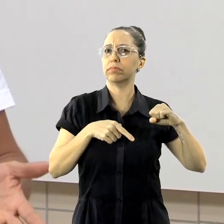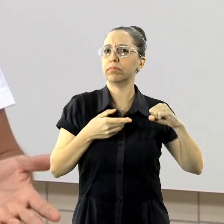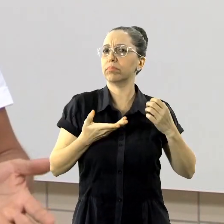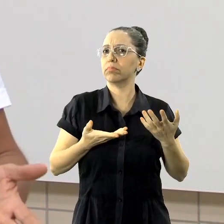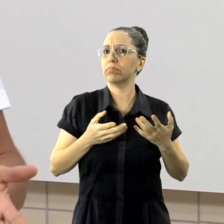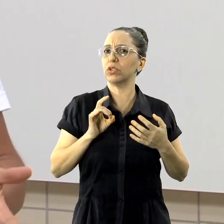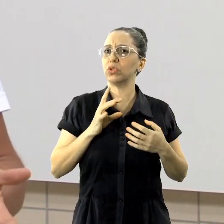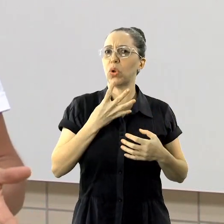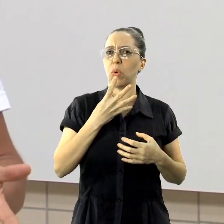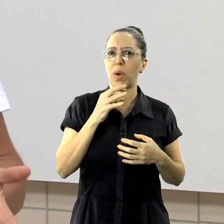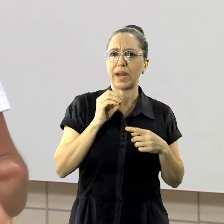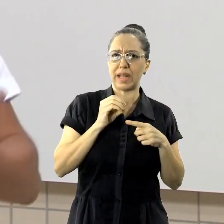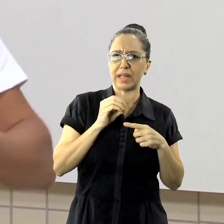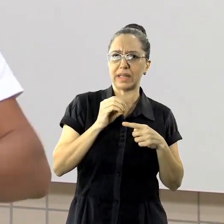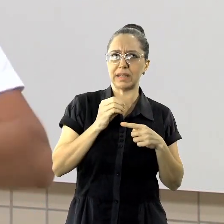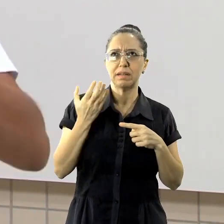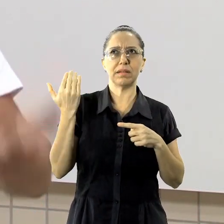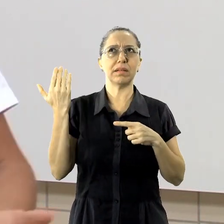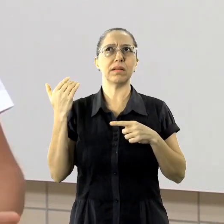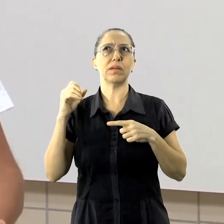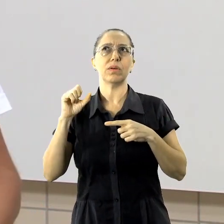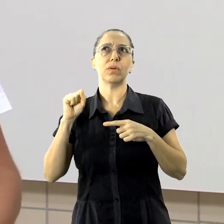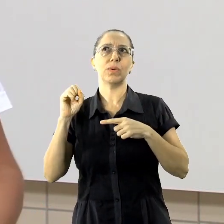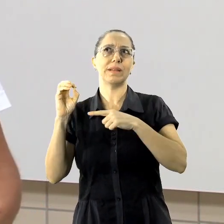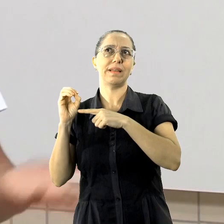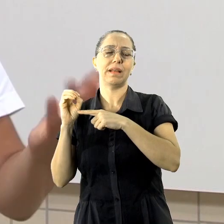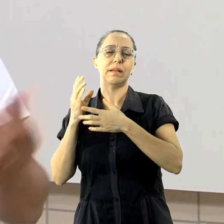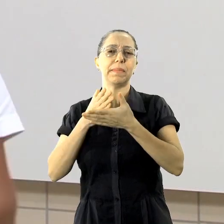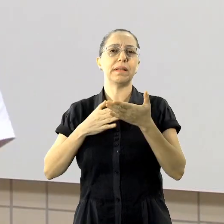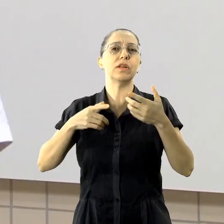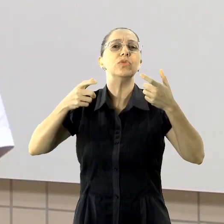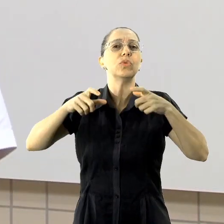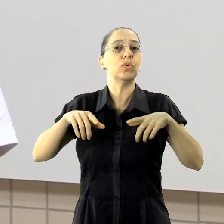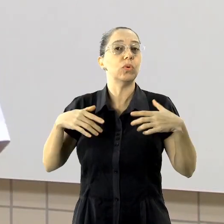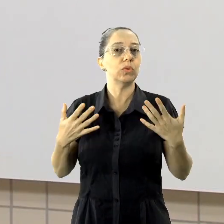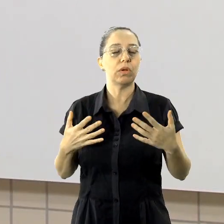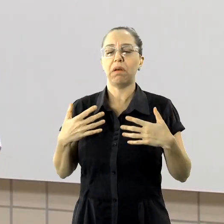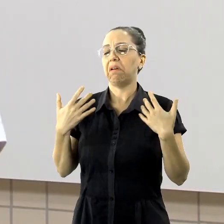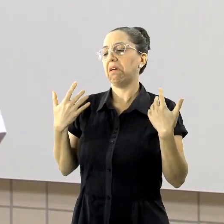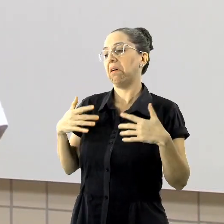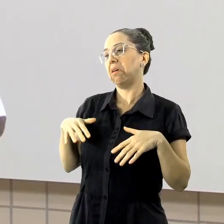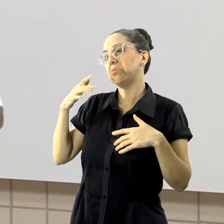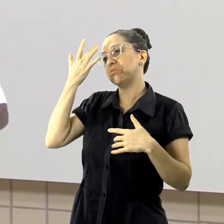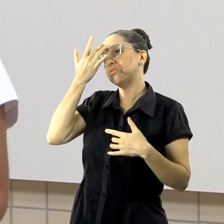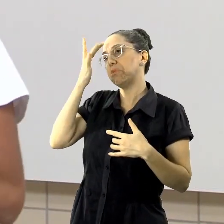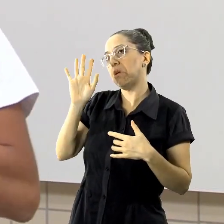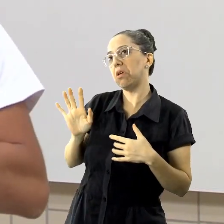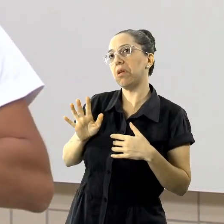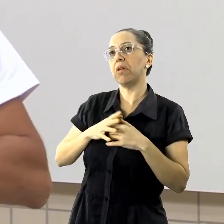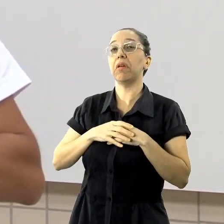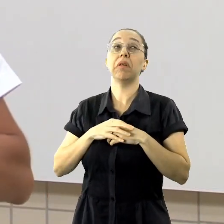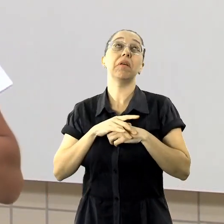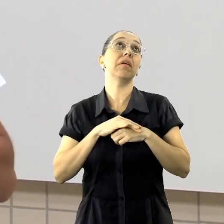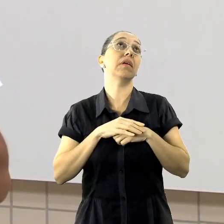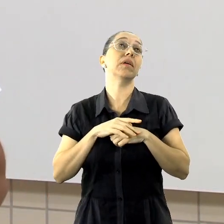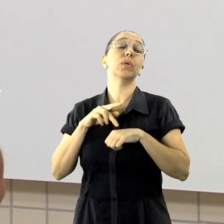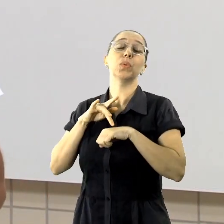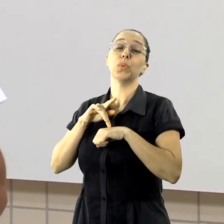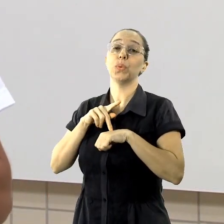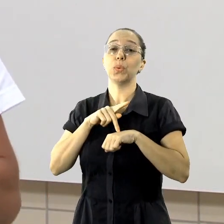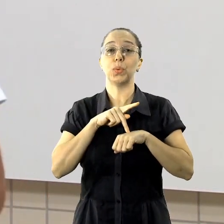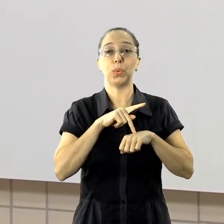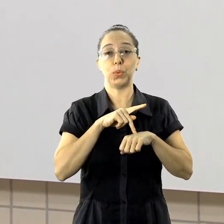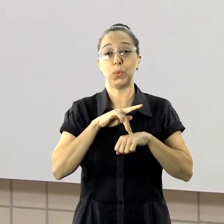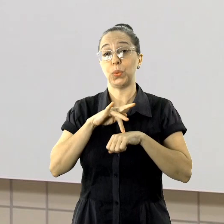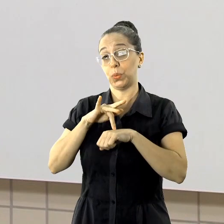tem 40 votos aqui? Onde está a outra metade? Não sei o que aconteceu, então, né? Aí quando